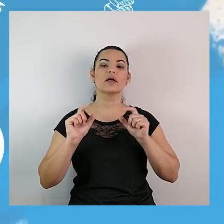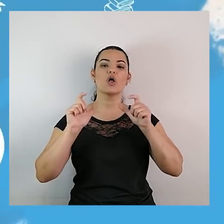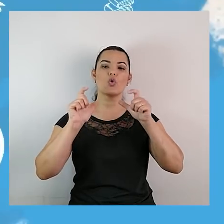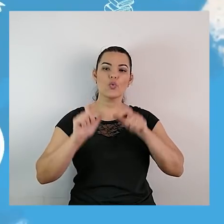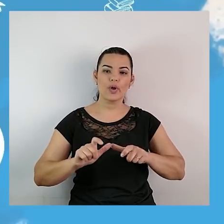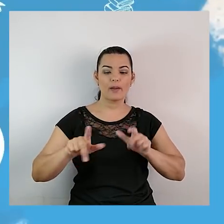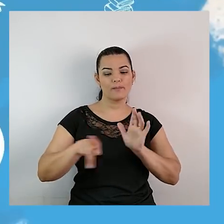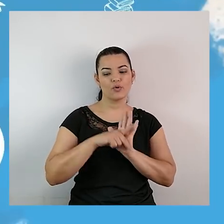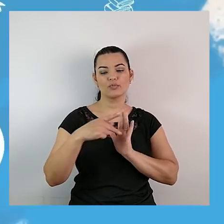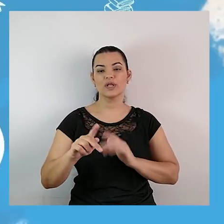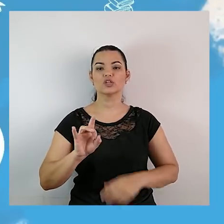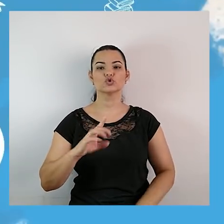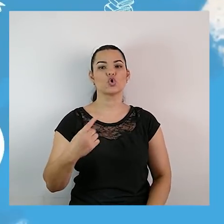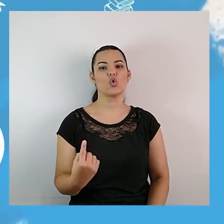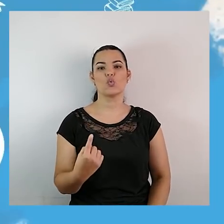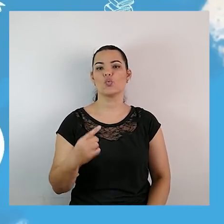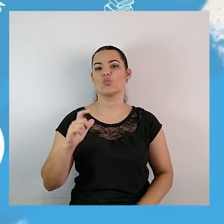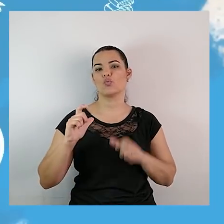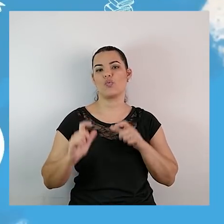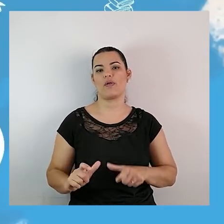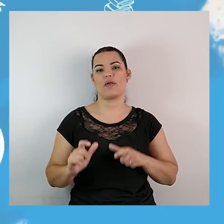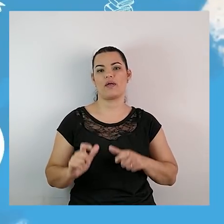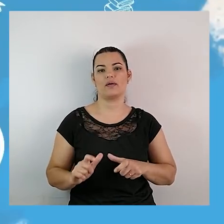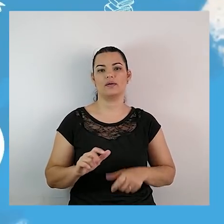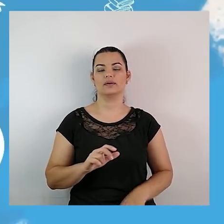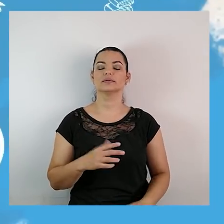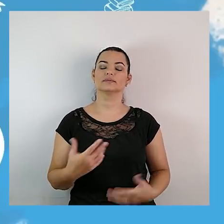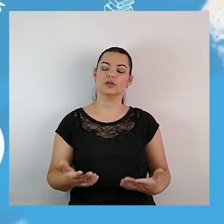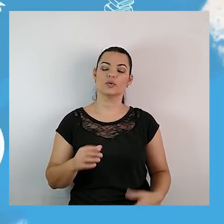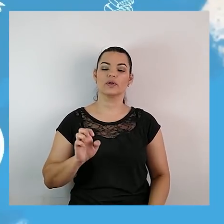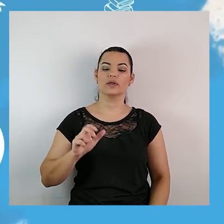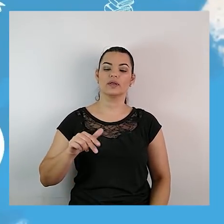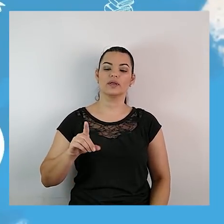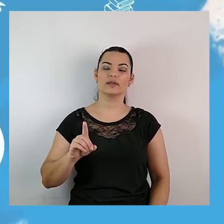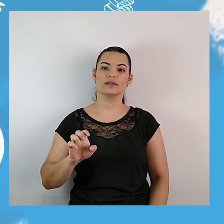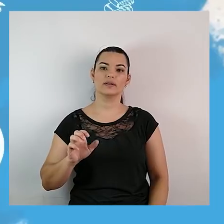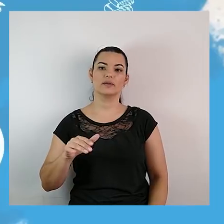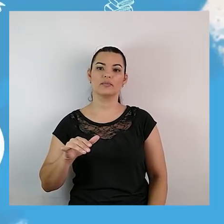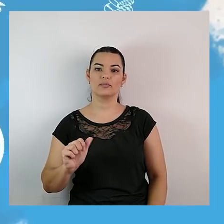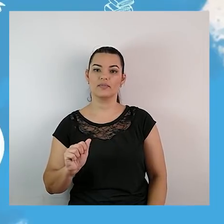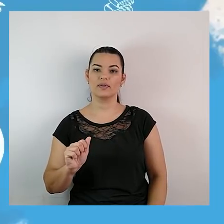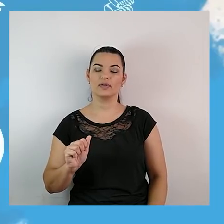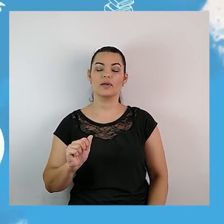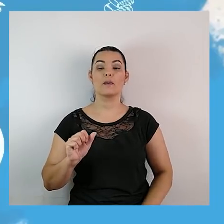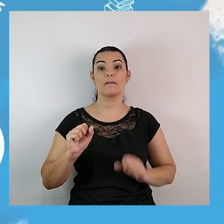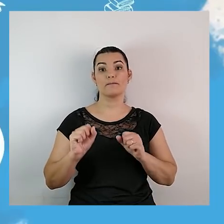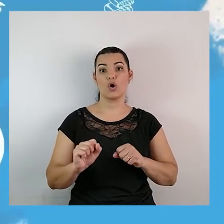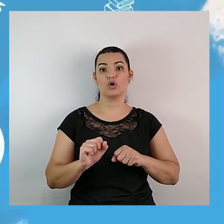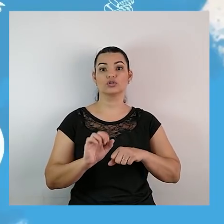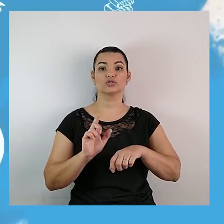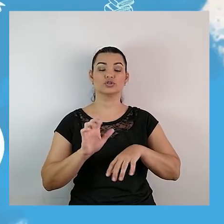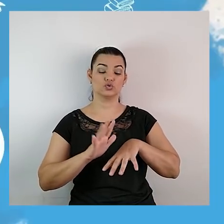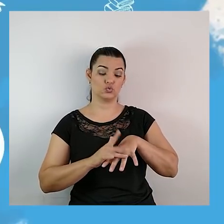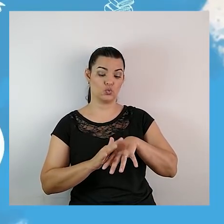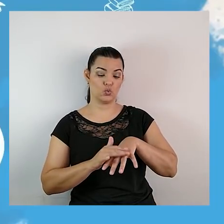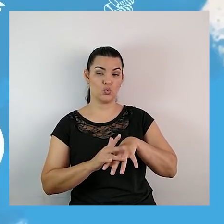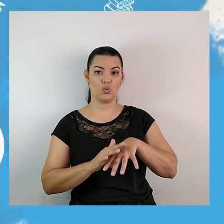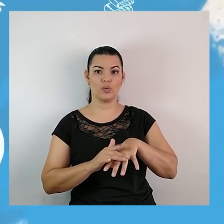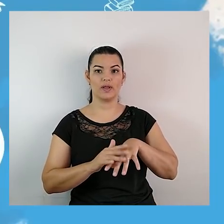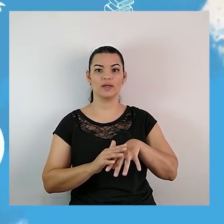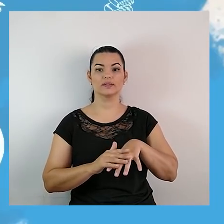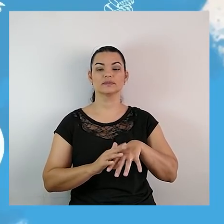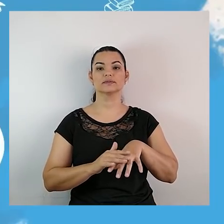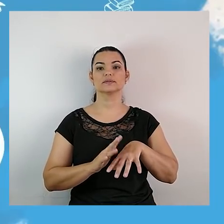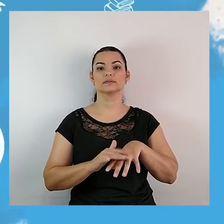uma região. Então, a endemia refere-se a uma doença que contamina